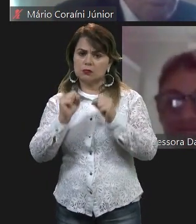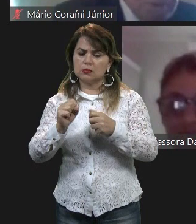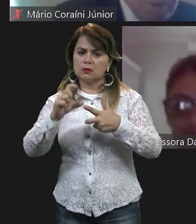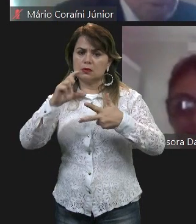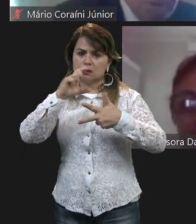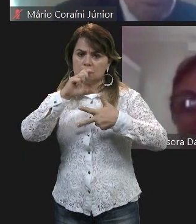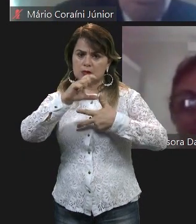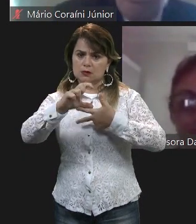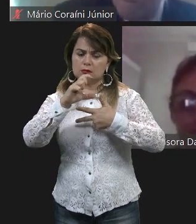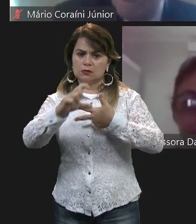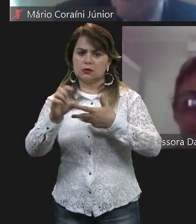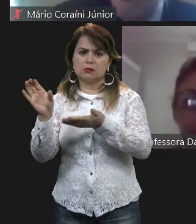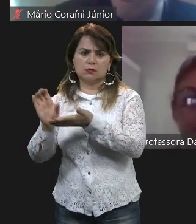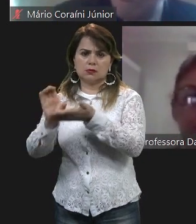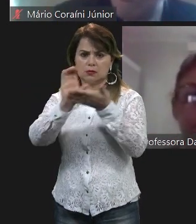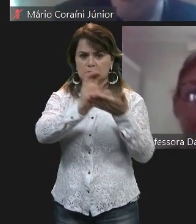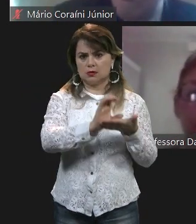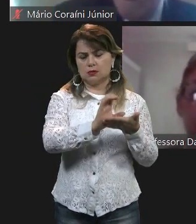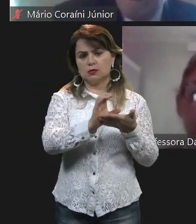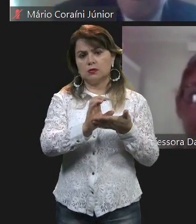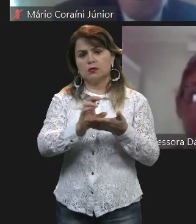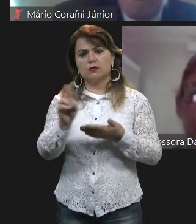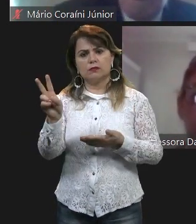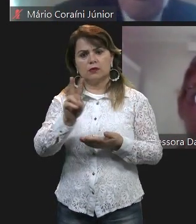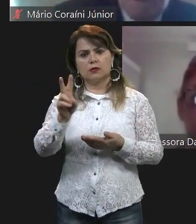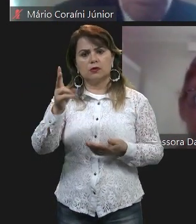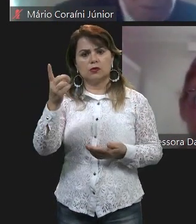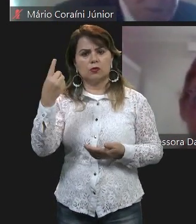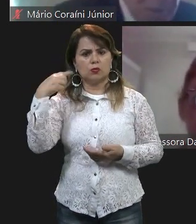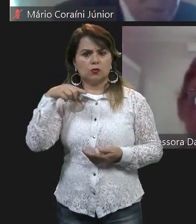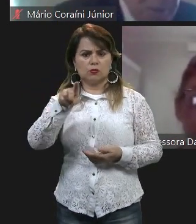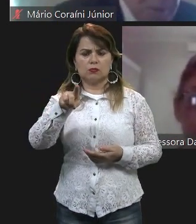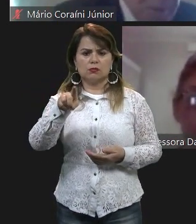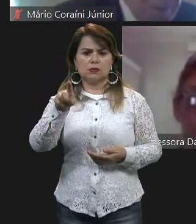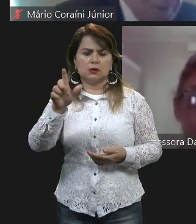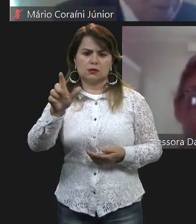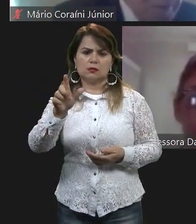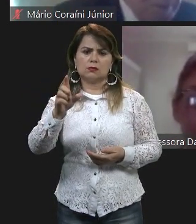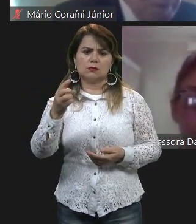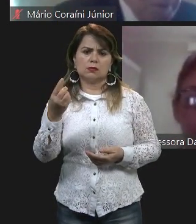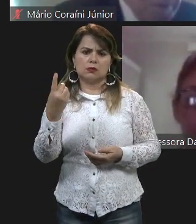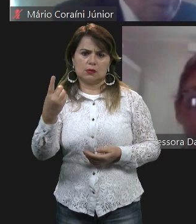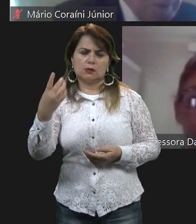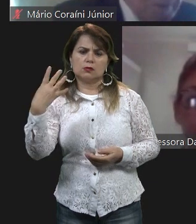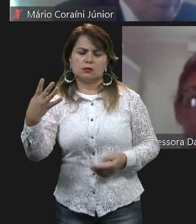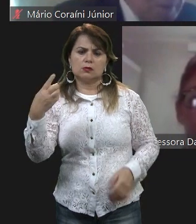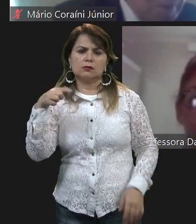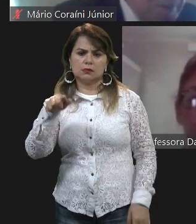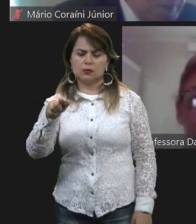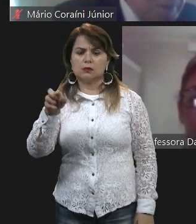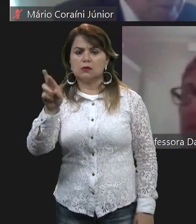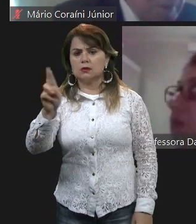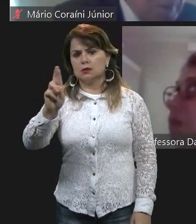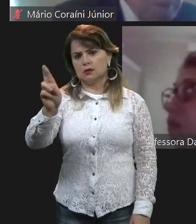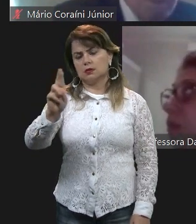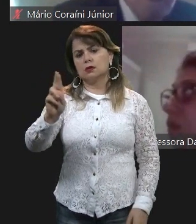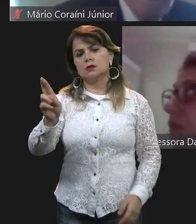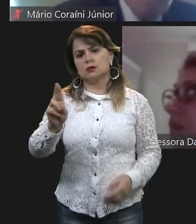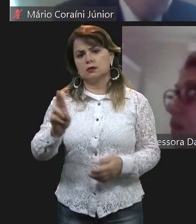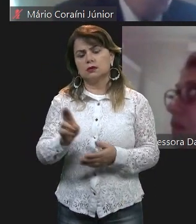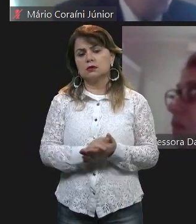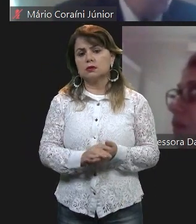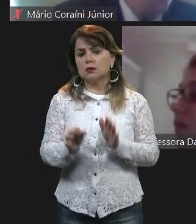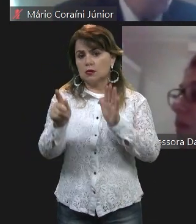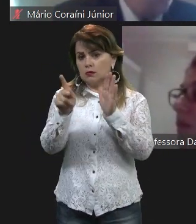no orçamento vigente no valor de R$1.014.000 para despesas relativas à folha de pagamento dos